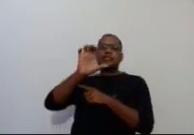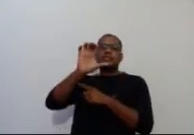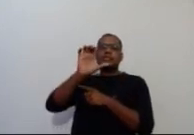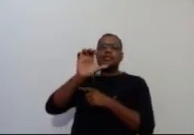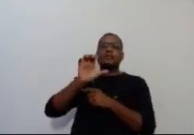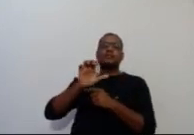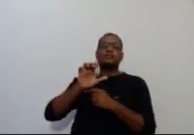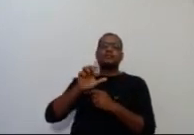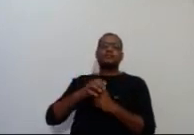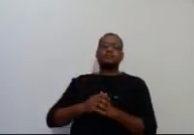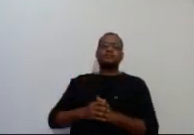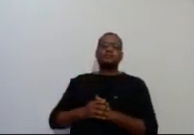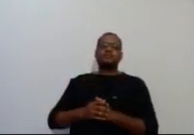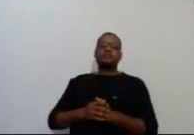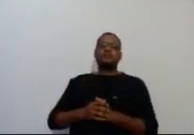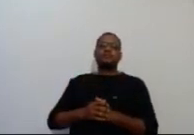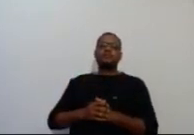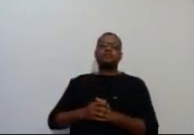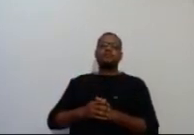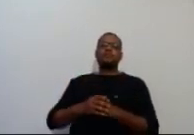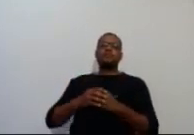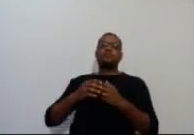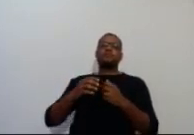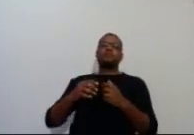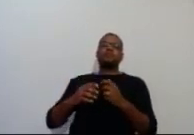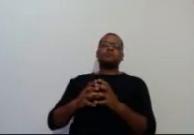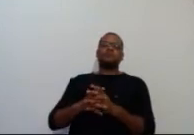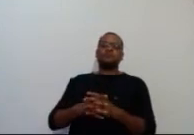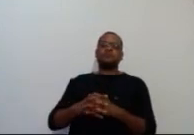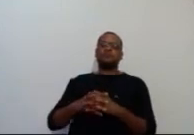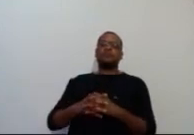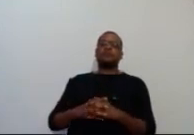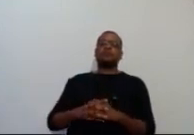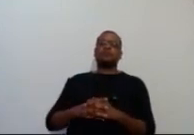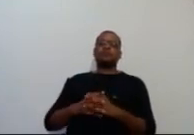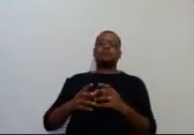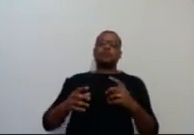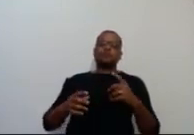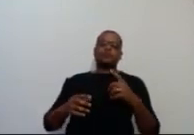diferentes que funcionam junto como